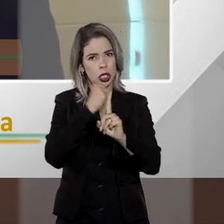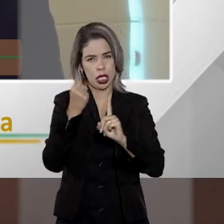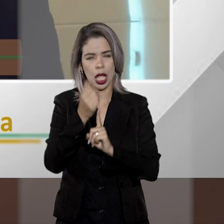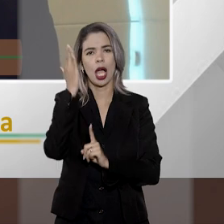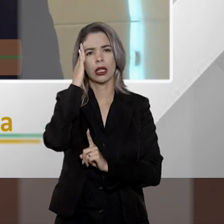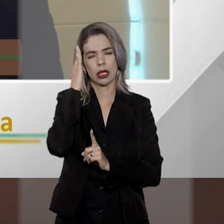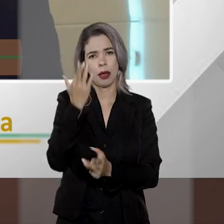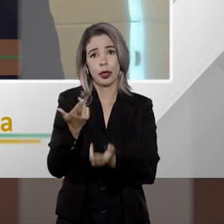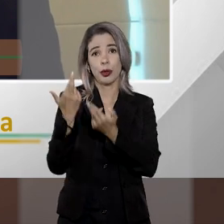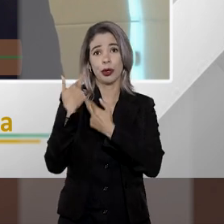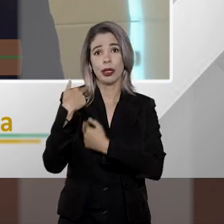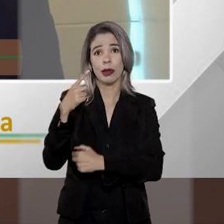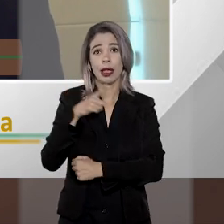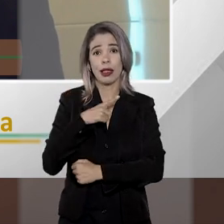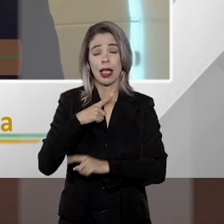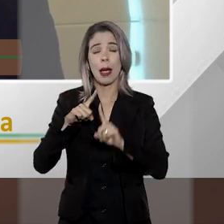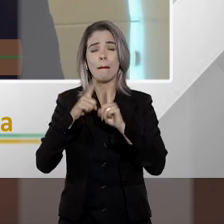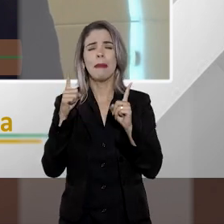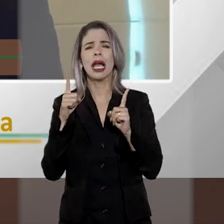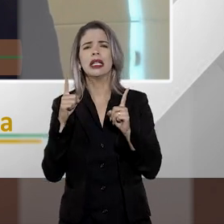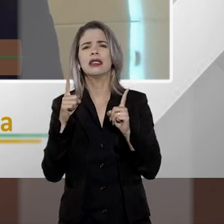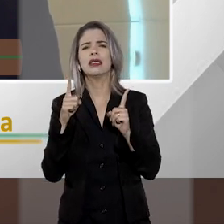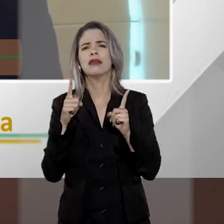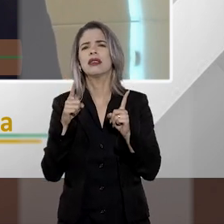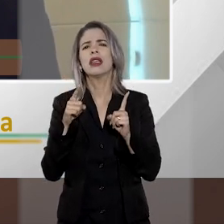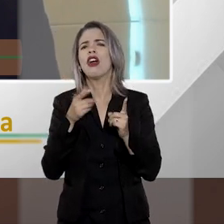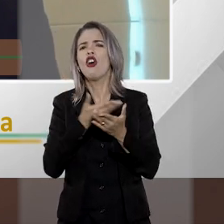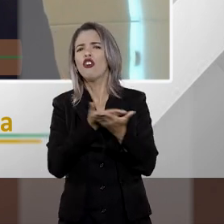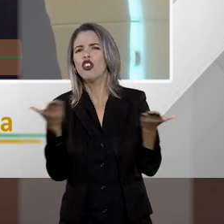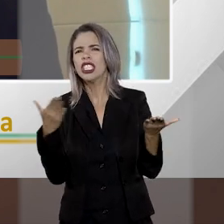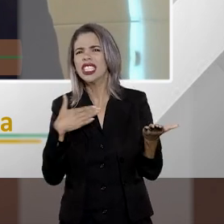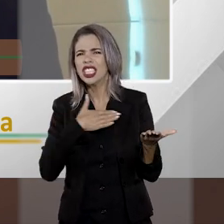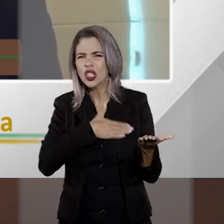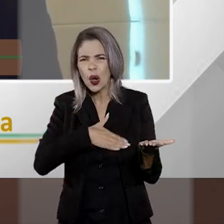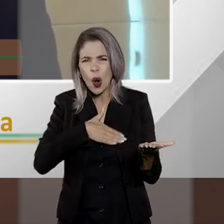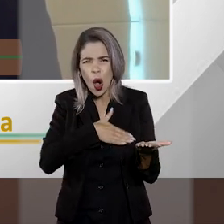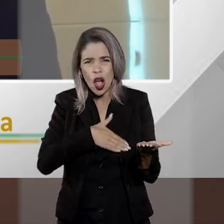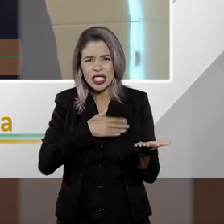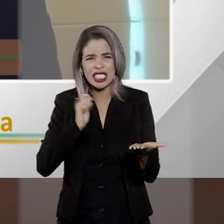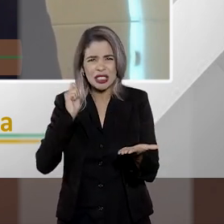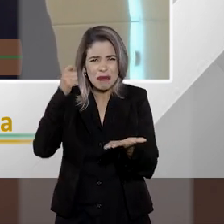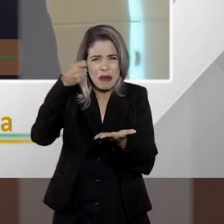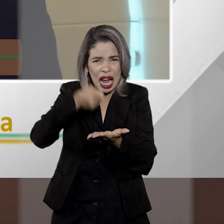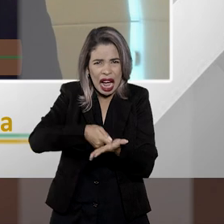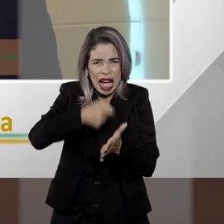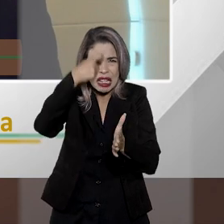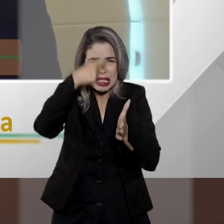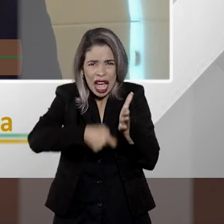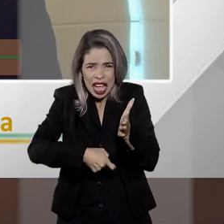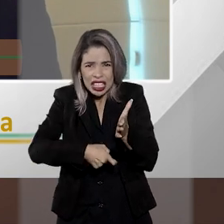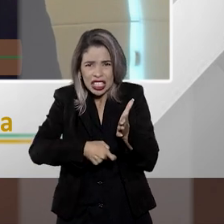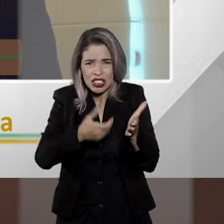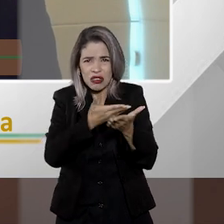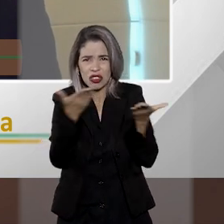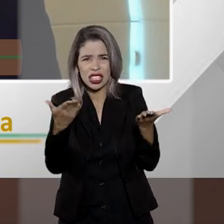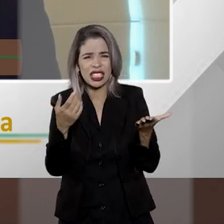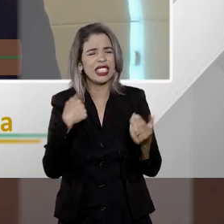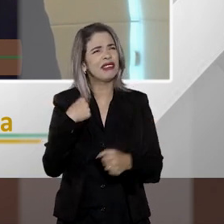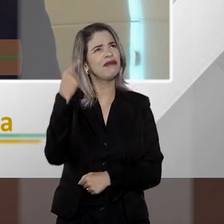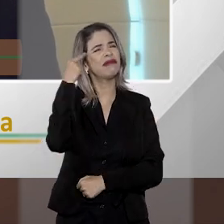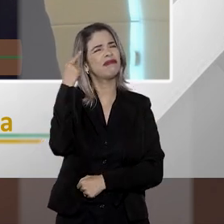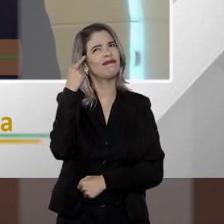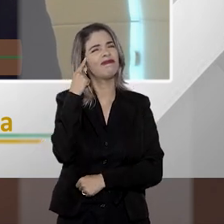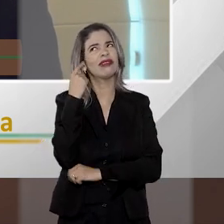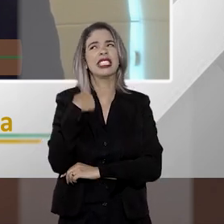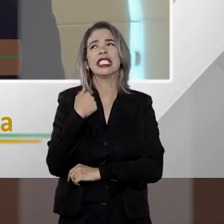seus deveres. Mas se eu mudar um pouquinho a pergunta e indagar, vocês gostam de pagar tributos? Vocês ficam com aquele